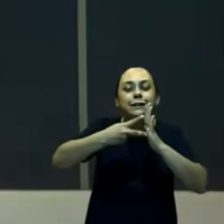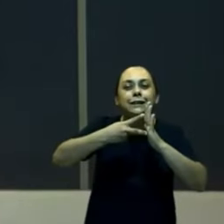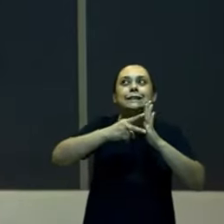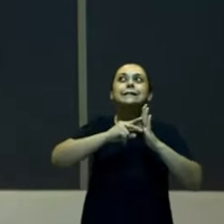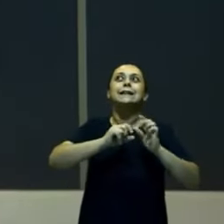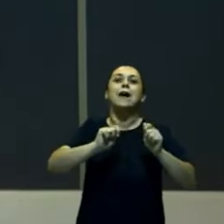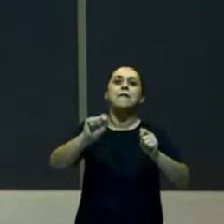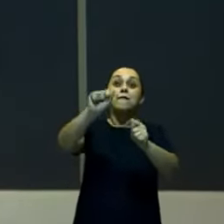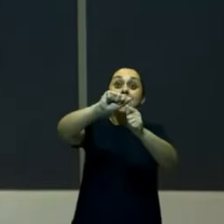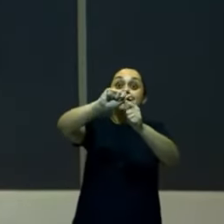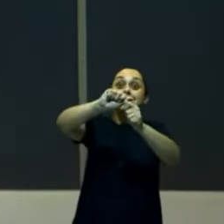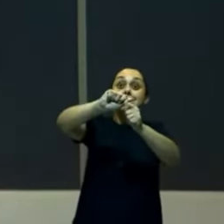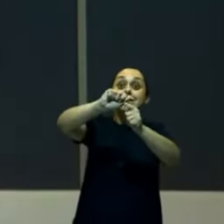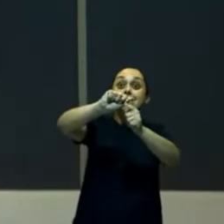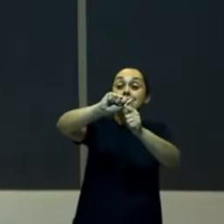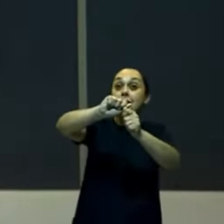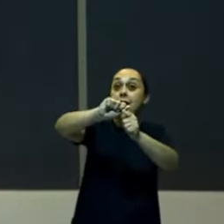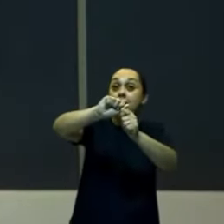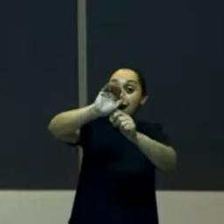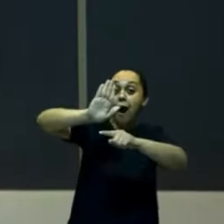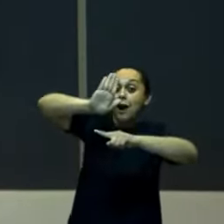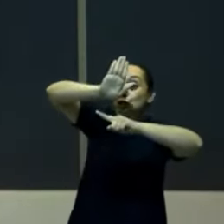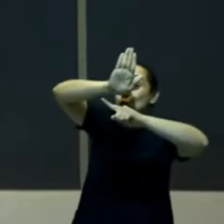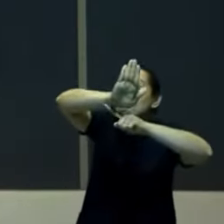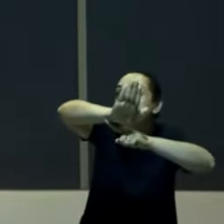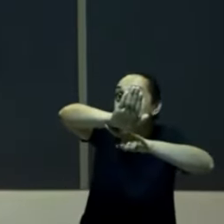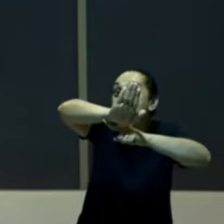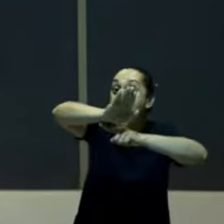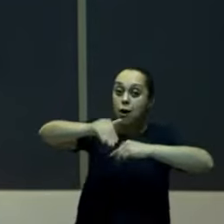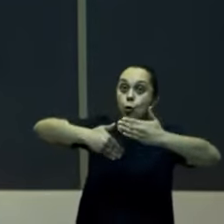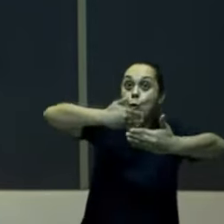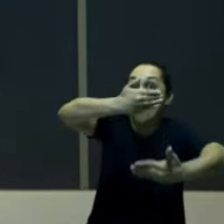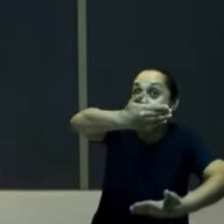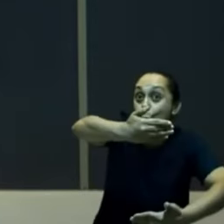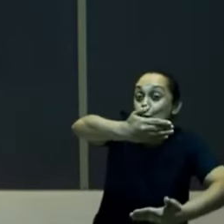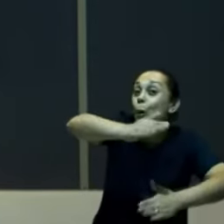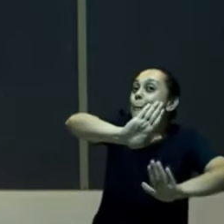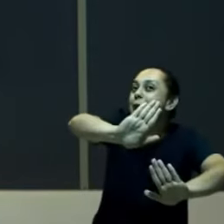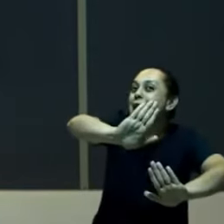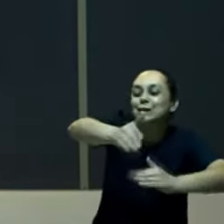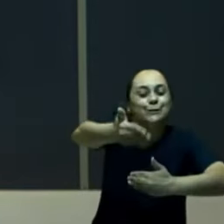mas não esperando nada em troca. Porque quando eu faço